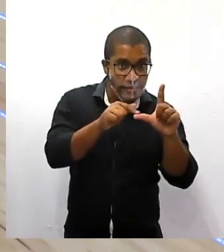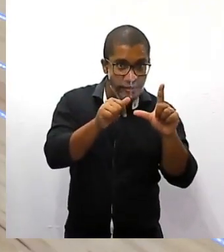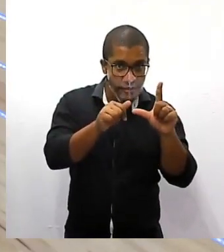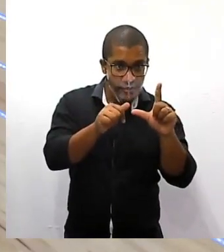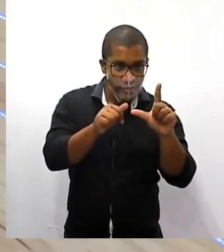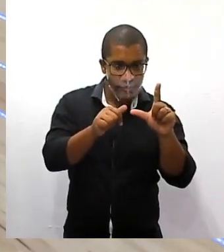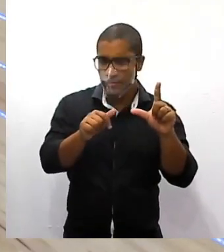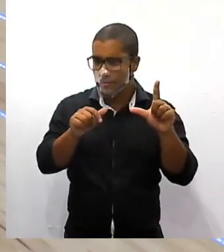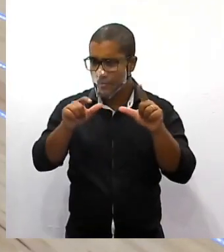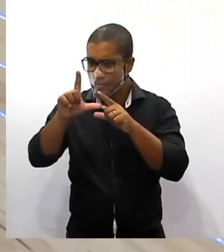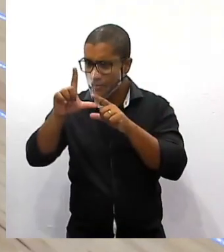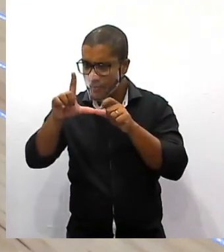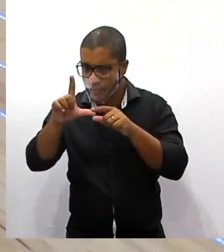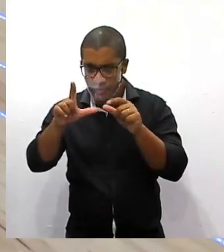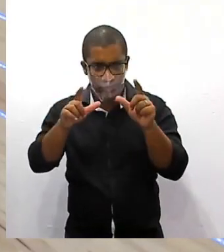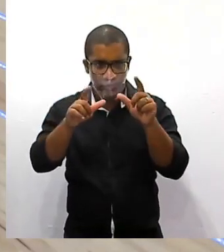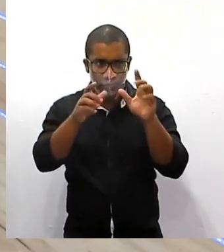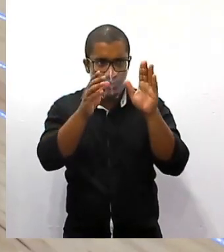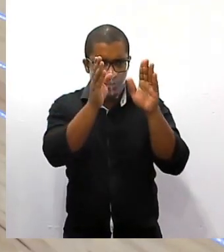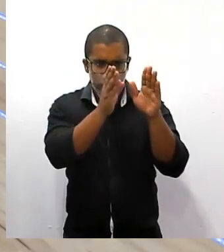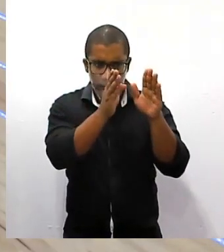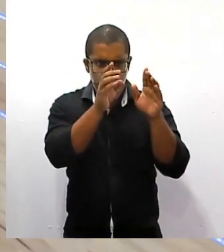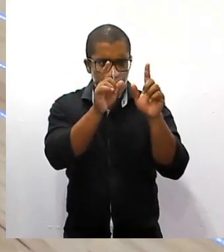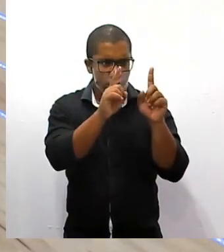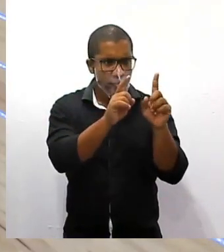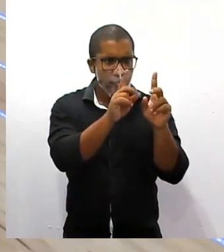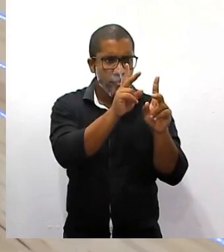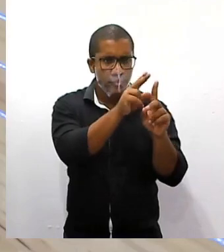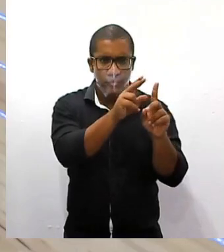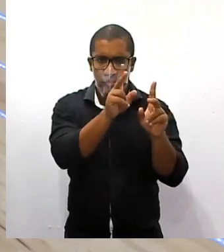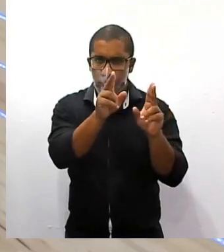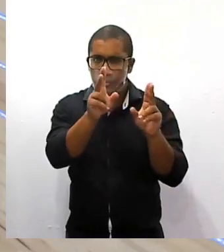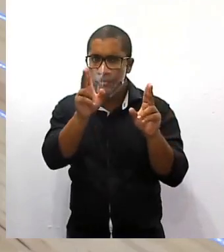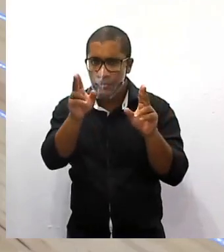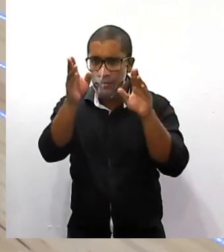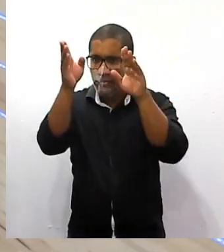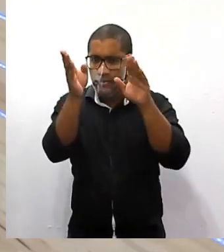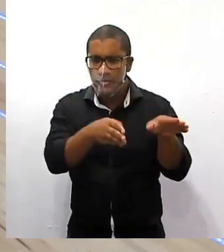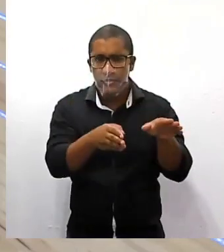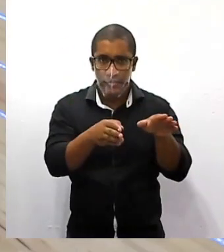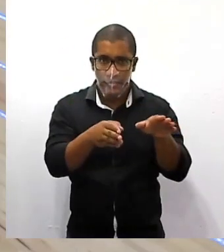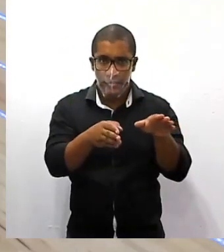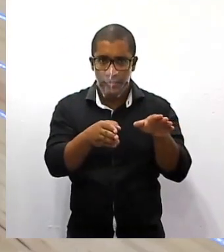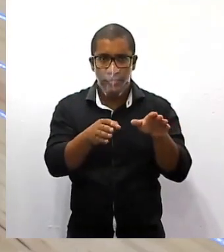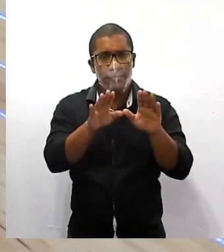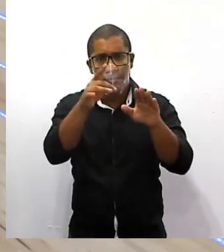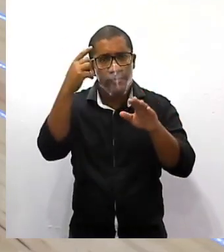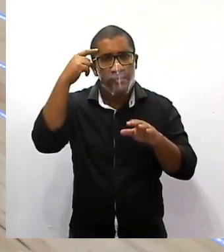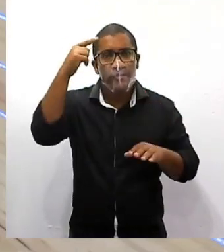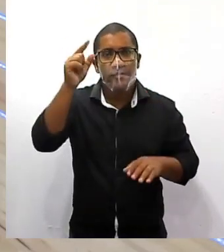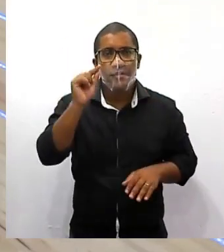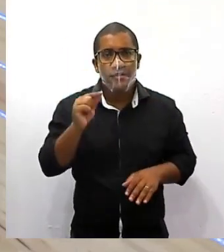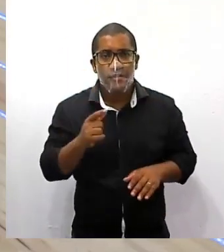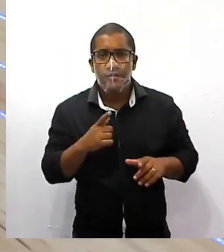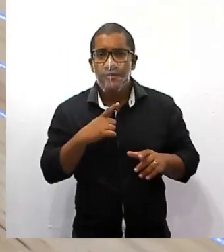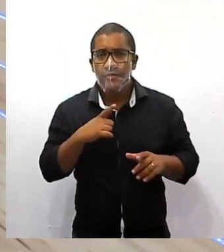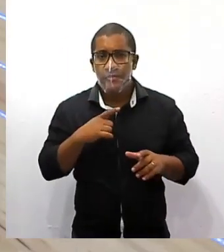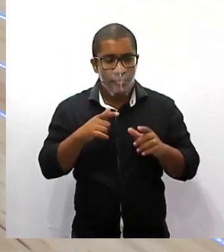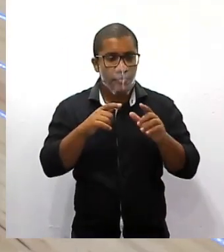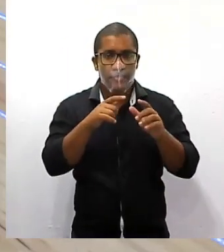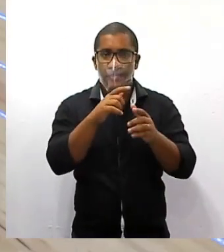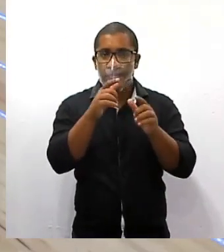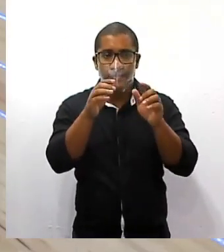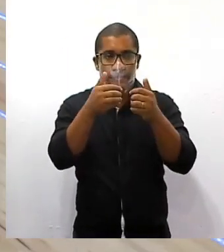for repetida em todas as parcelas. Se você tem dificuldade de entender o que é uma parcela, lembre que a parcela são os termos que são